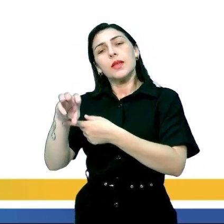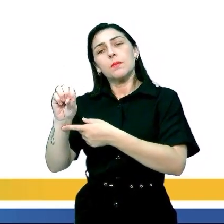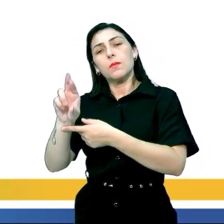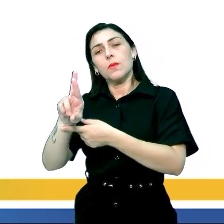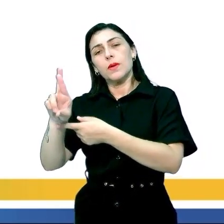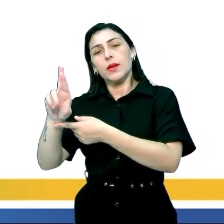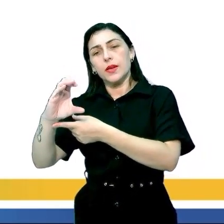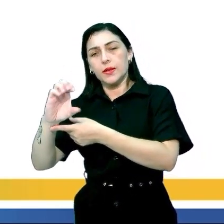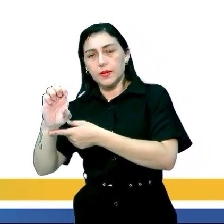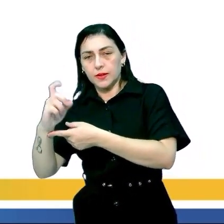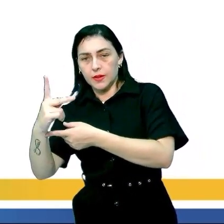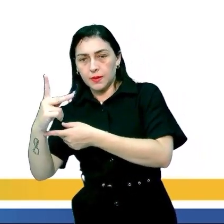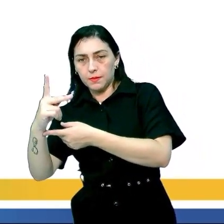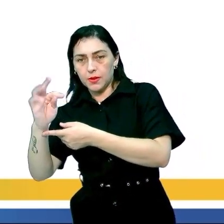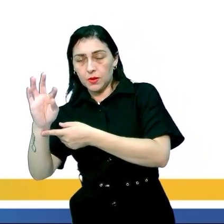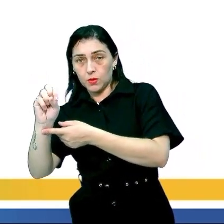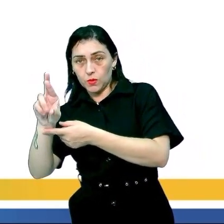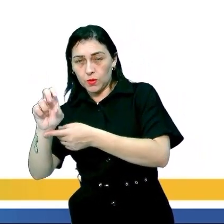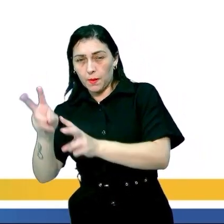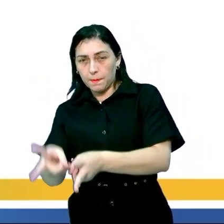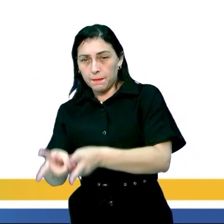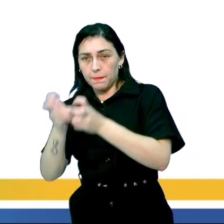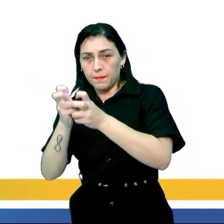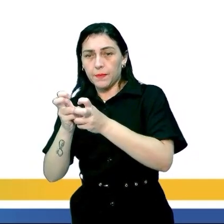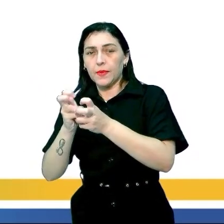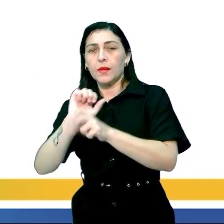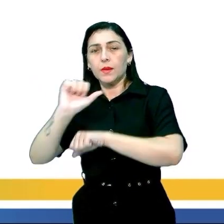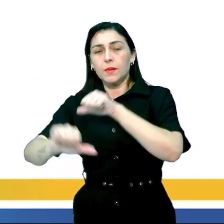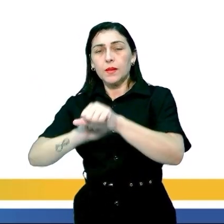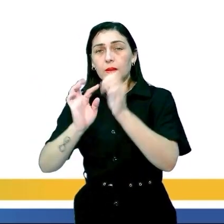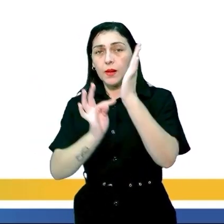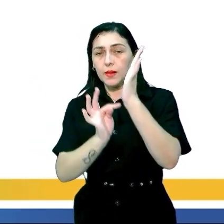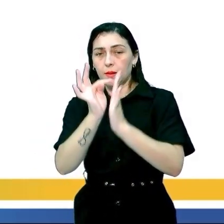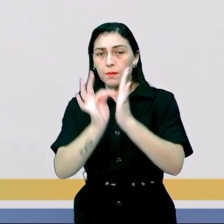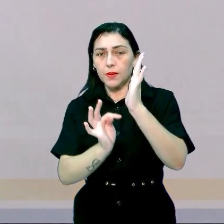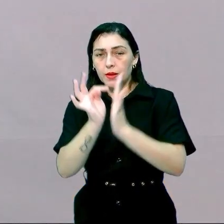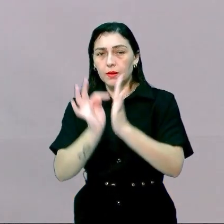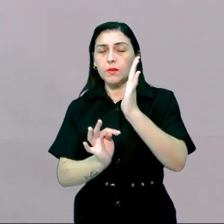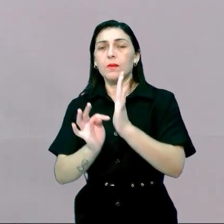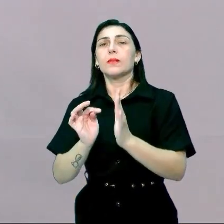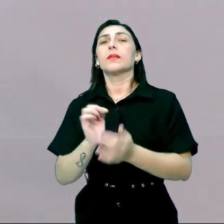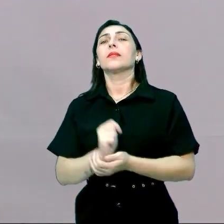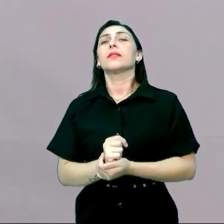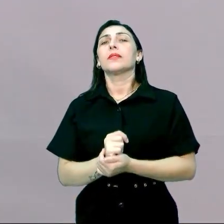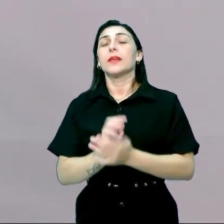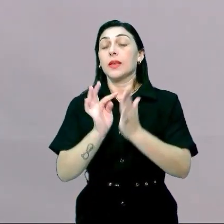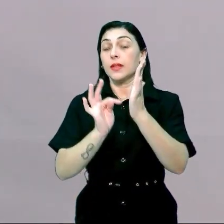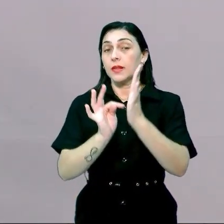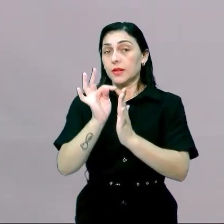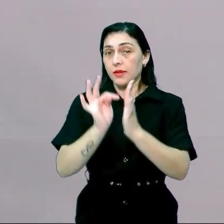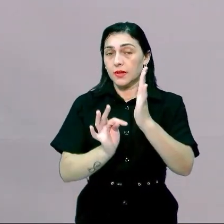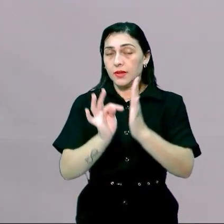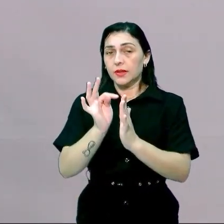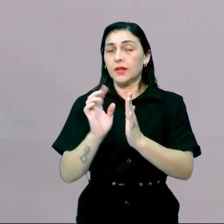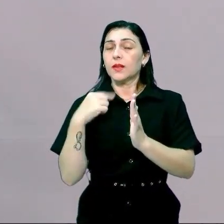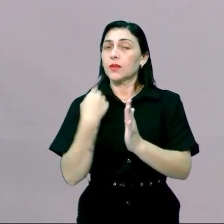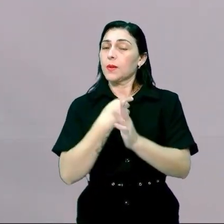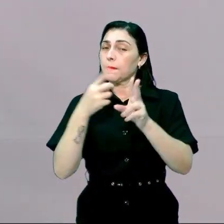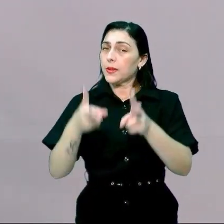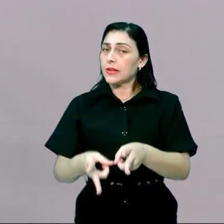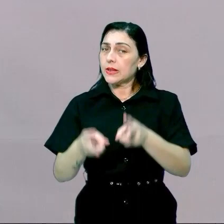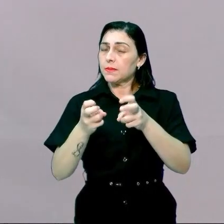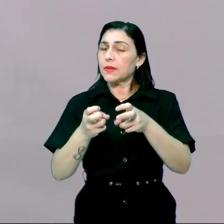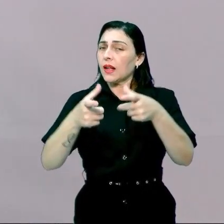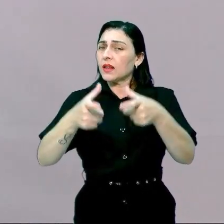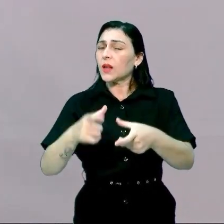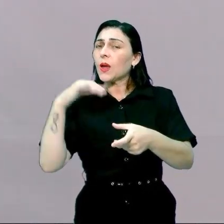termorreceptores, que estão relacionados com a percepção da variação da temperatura. É esses receptores, pessoal, que a gente percebe se o